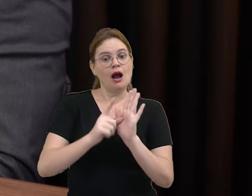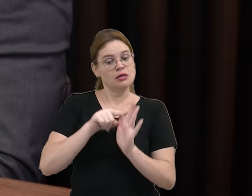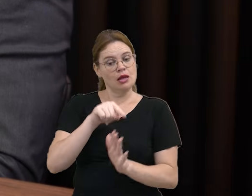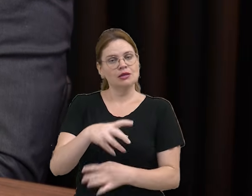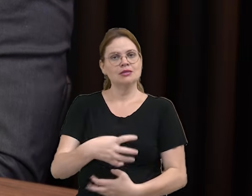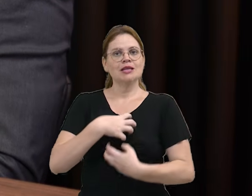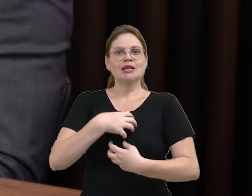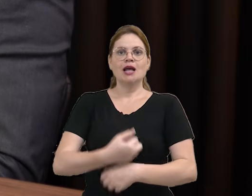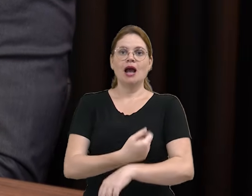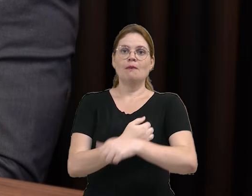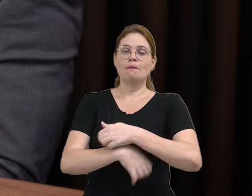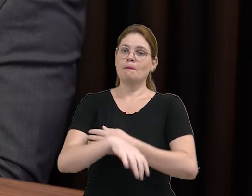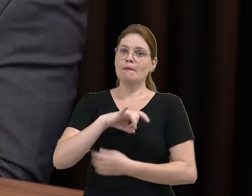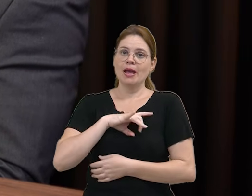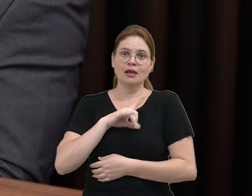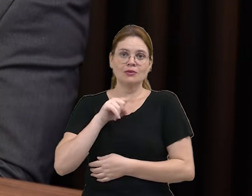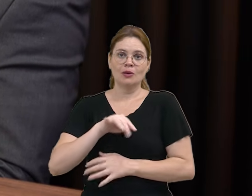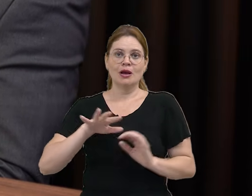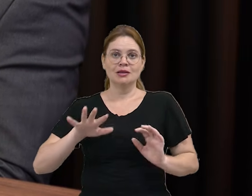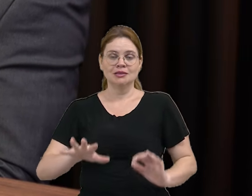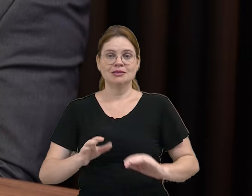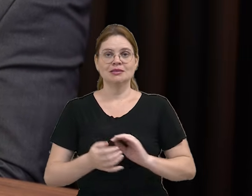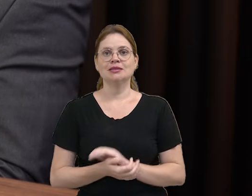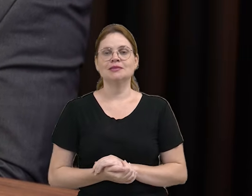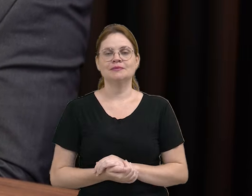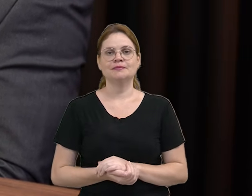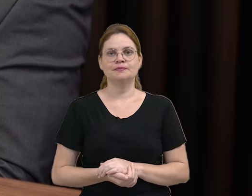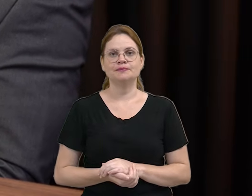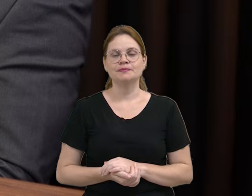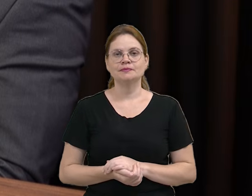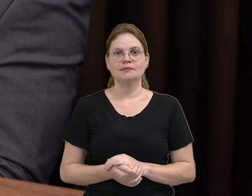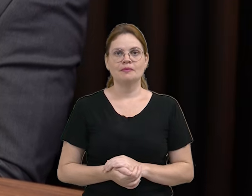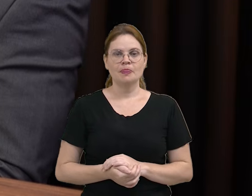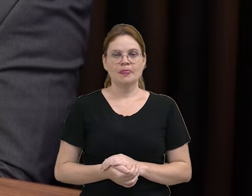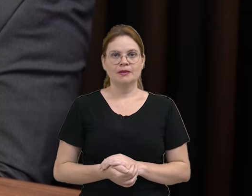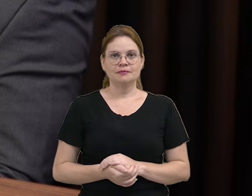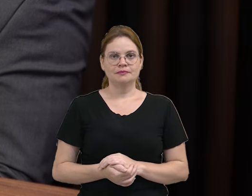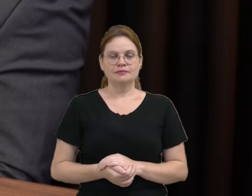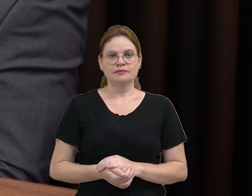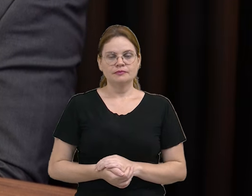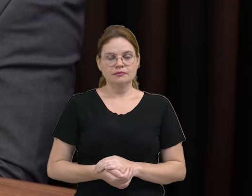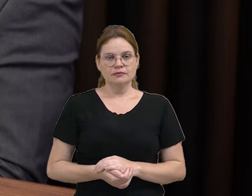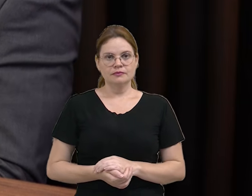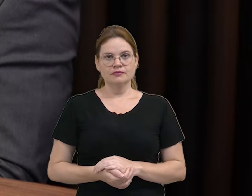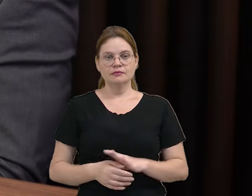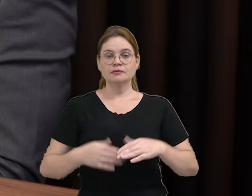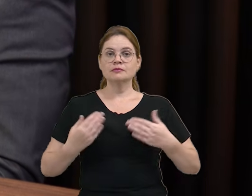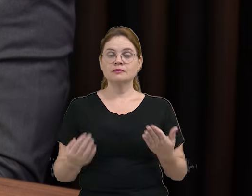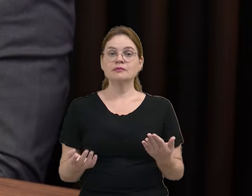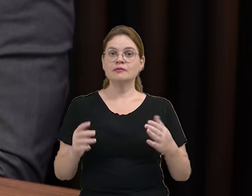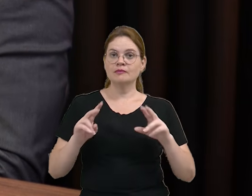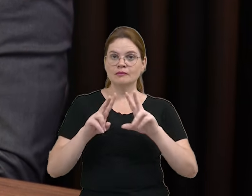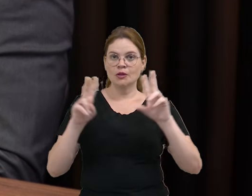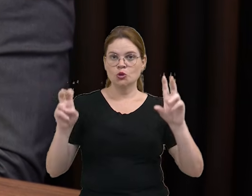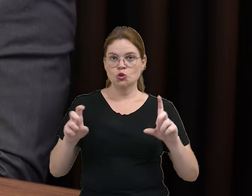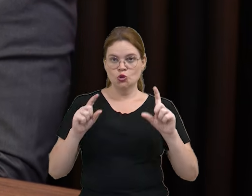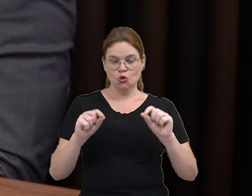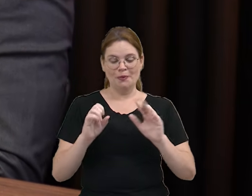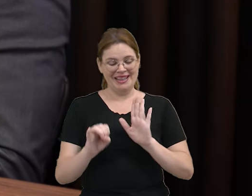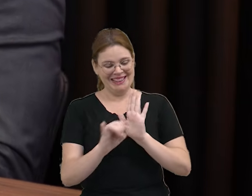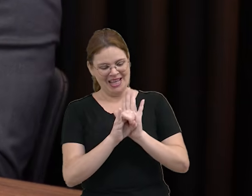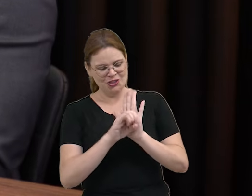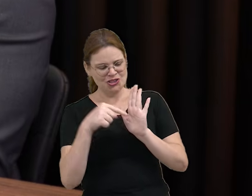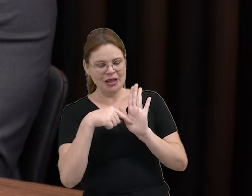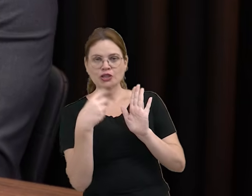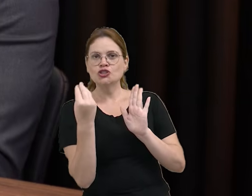Mas, fazendo antecipando um pouco na história do zimbro, dentro